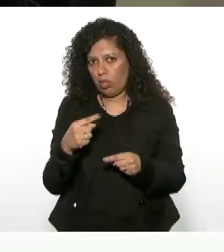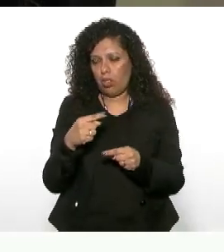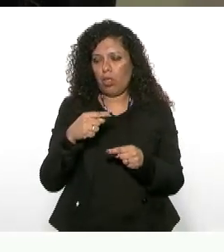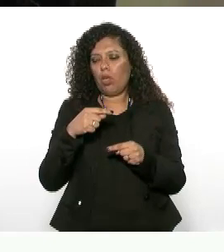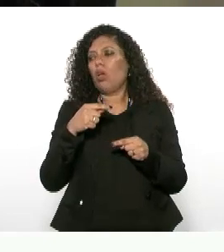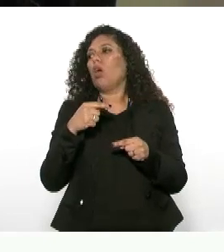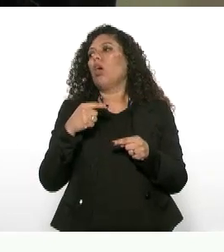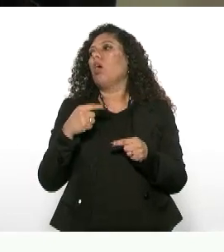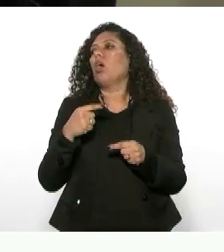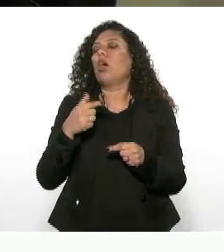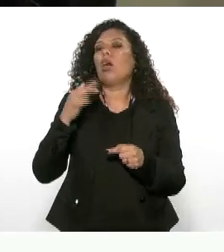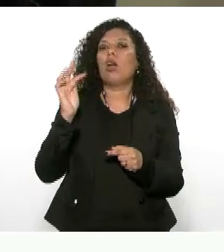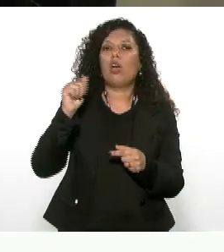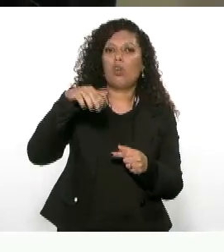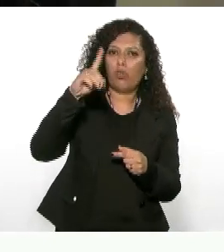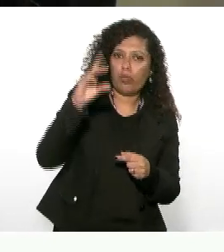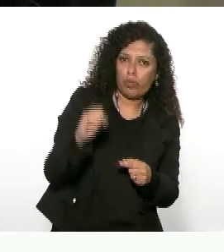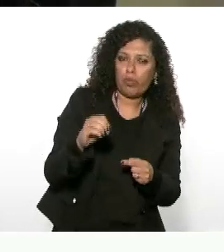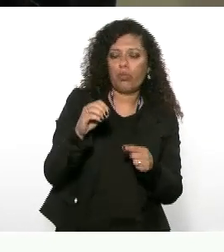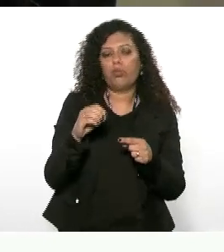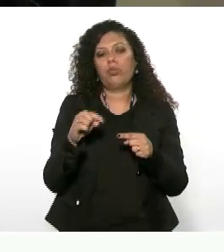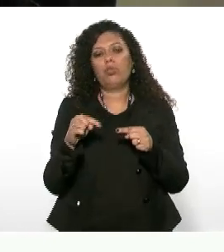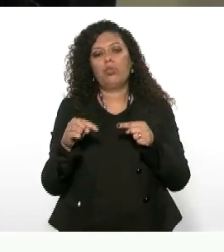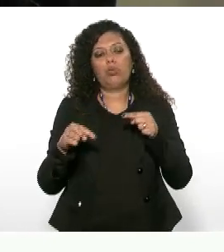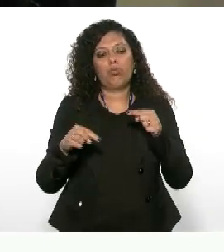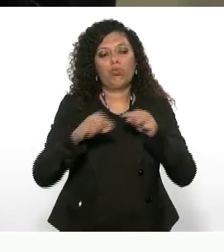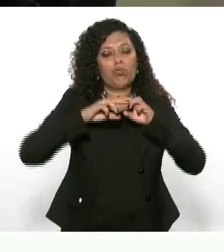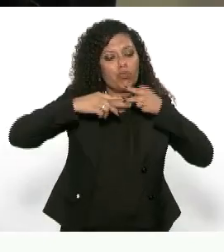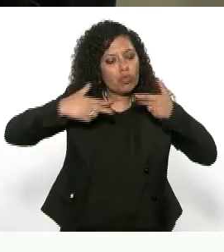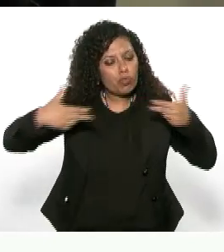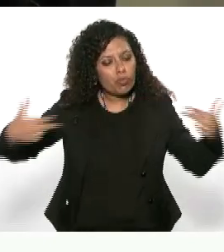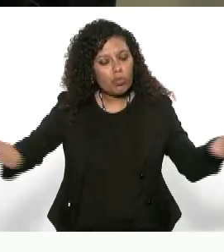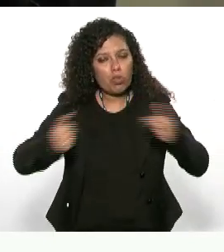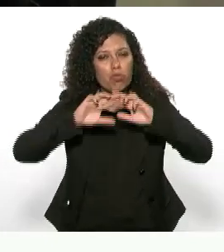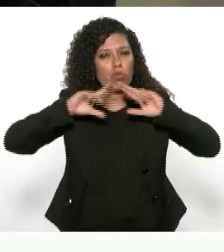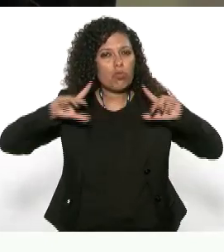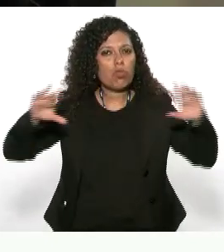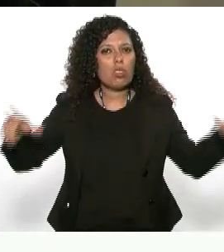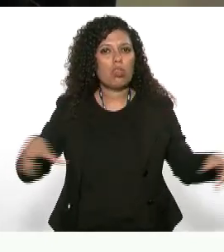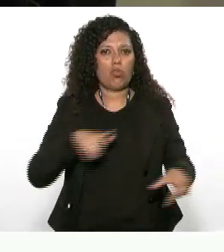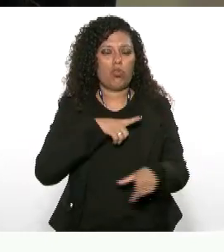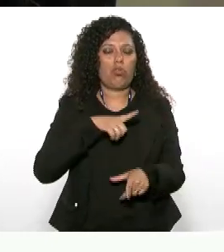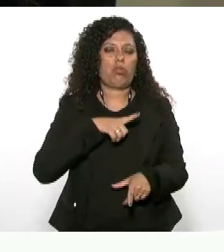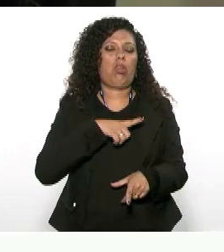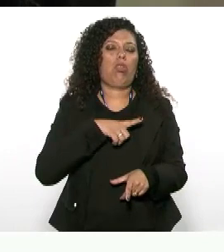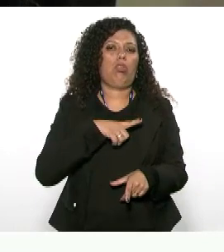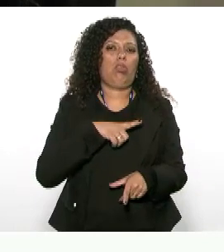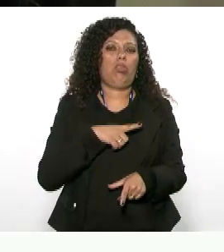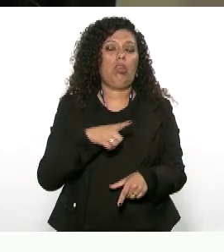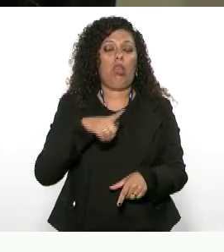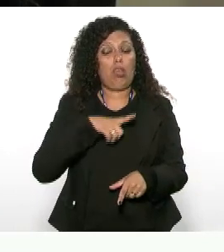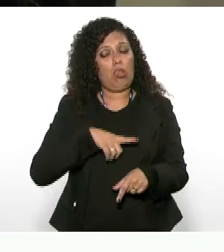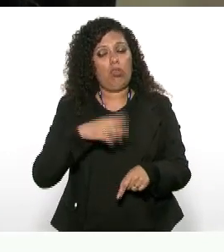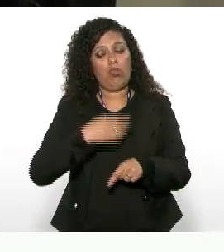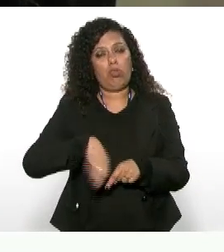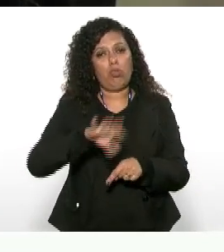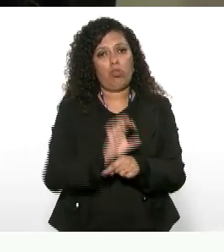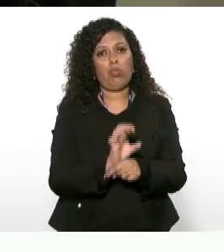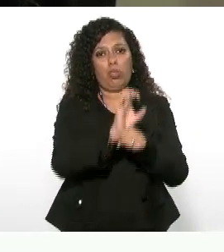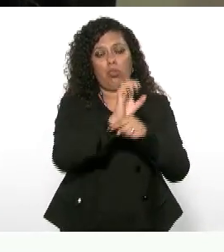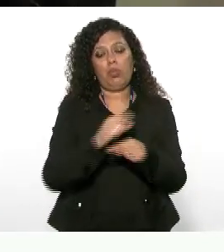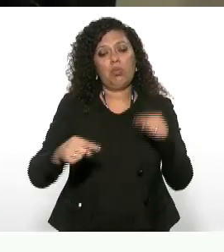fundo, mas não estão aptos com o Conselho, e tem estado que se reservou o direito de não informar